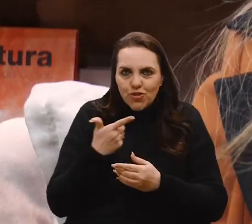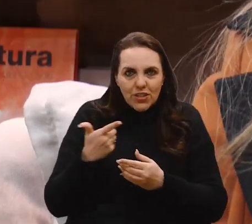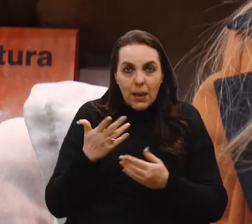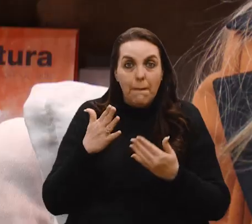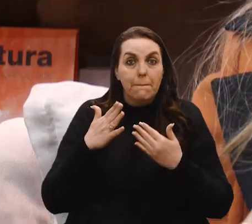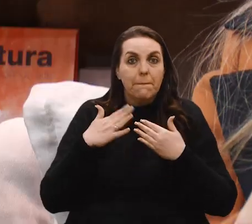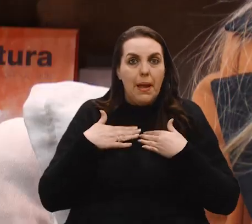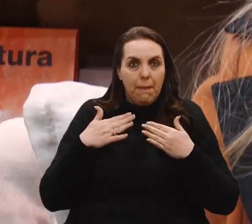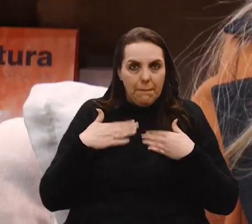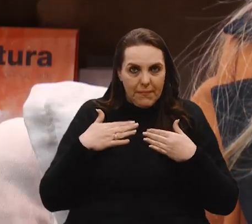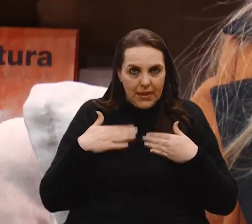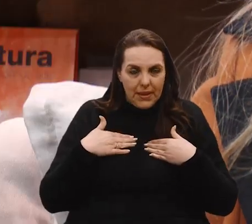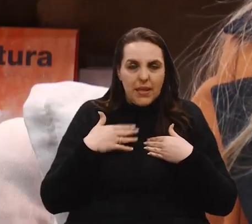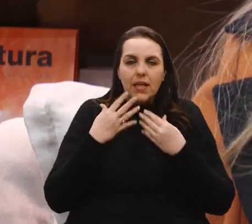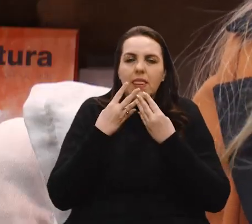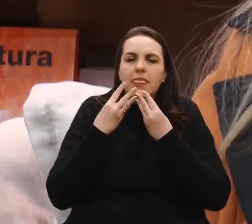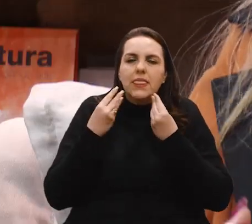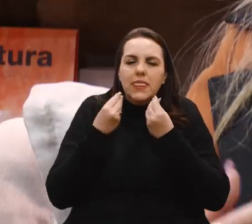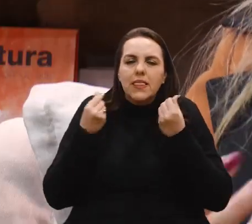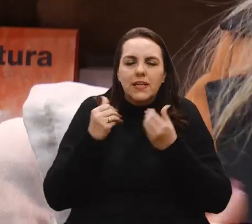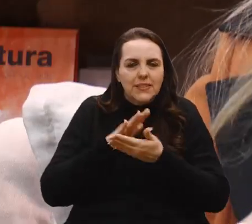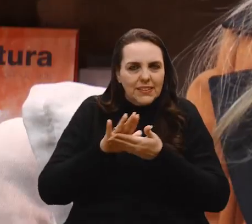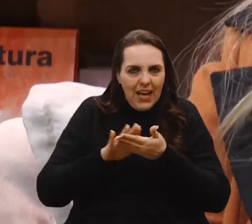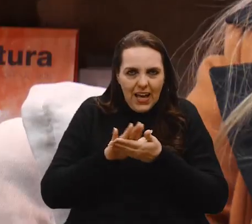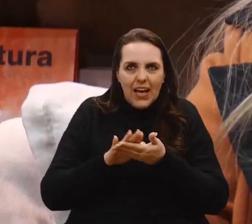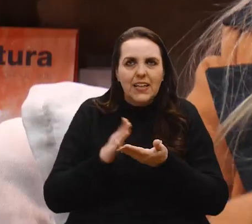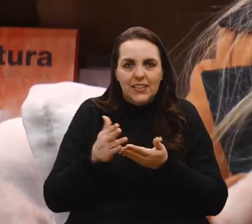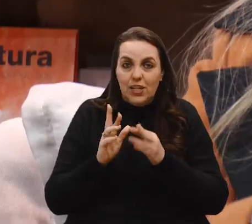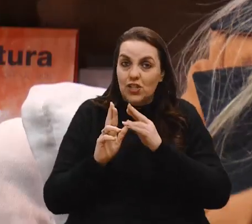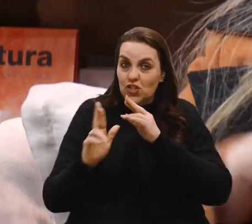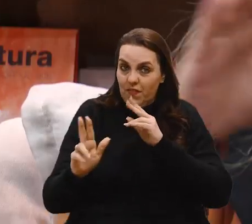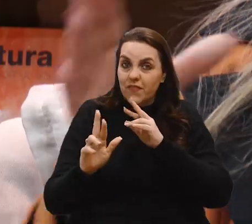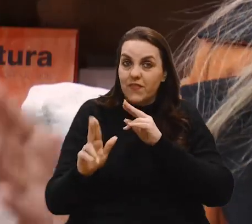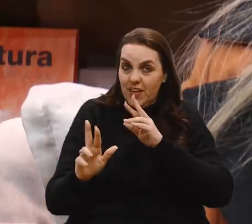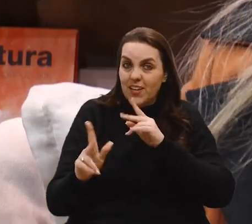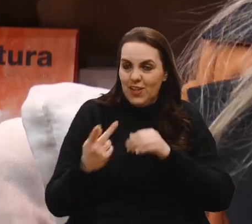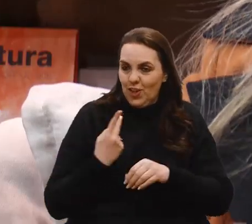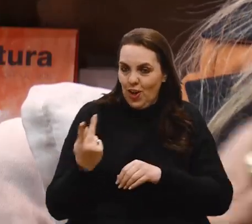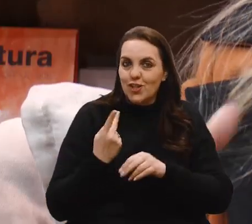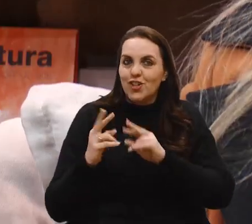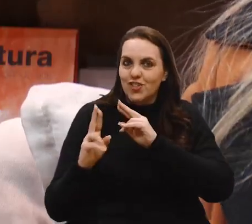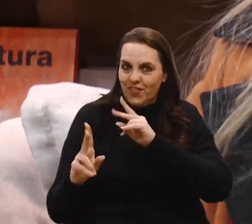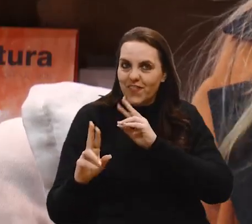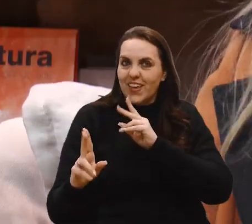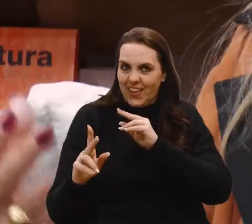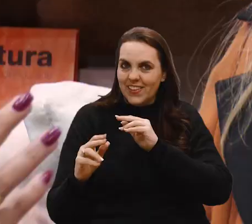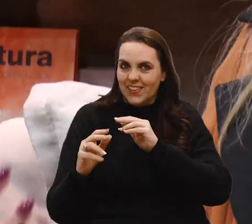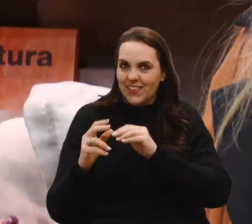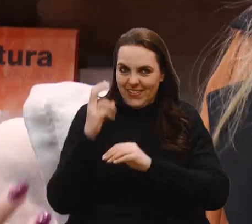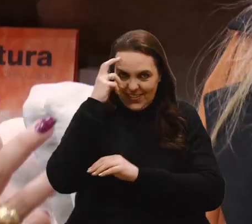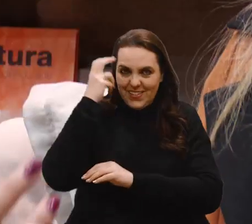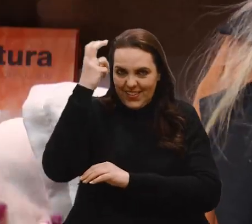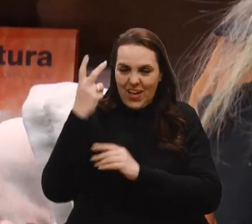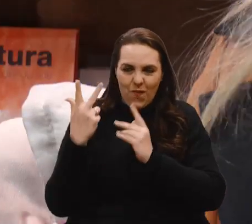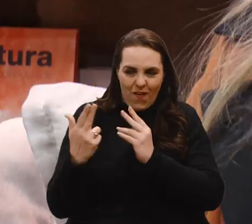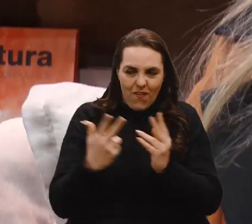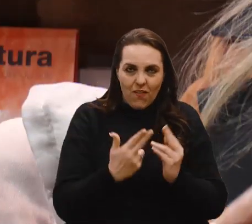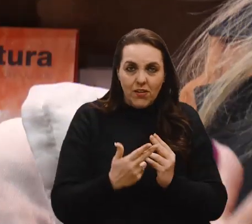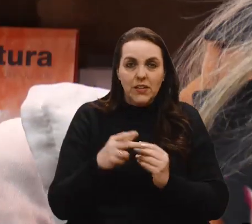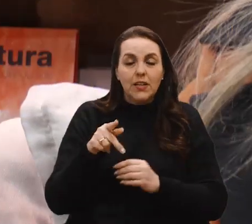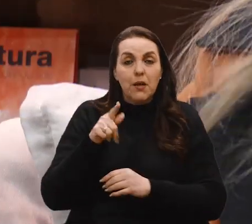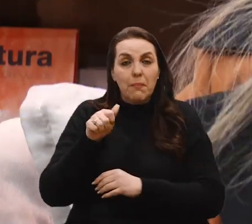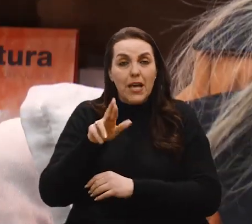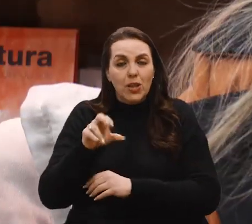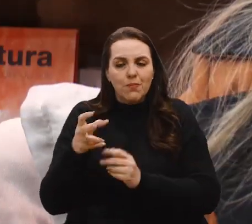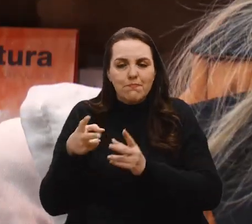Para mim, que não tinha essa sensibilidade, né? Porque são diferentes, não é todo mundo superdotado, todos iguais, né? E o Pedro sentia isso.